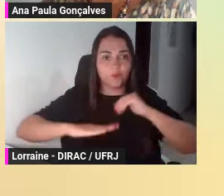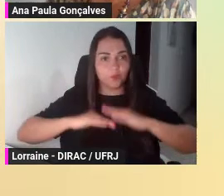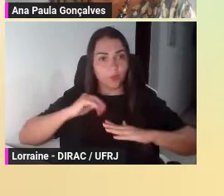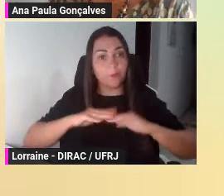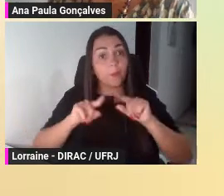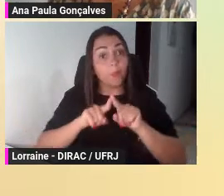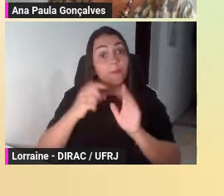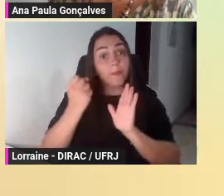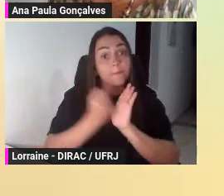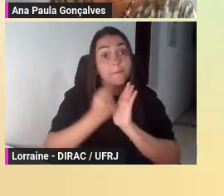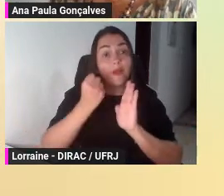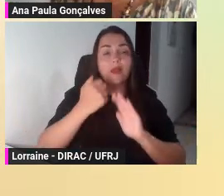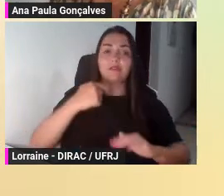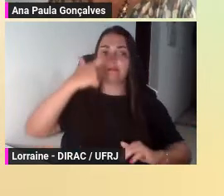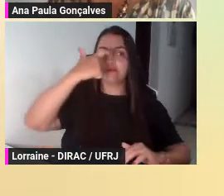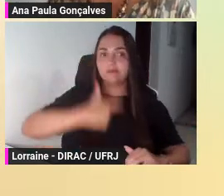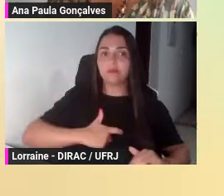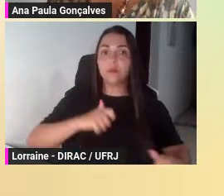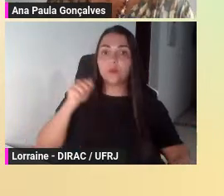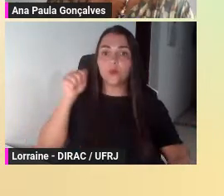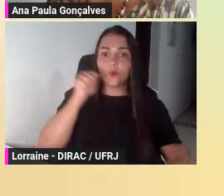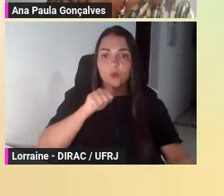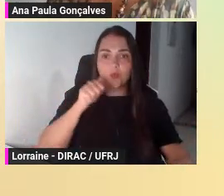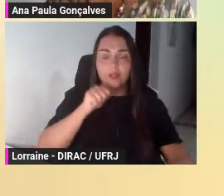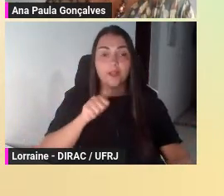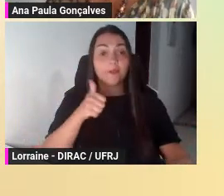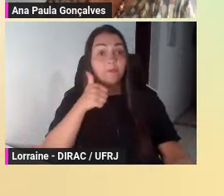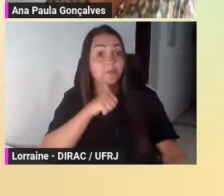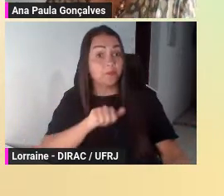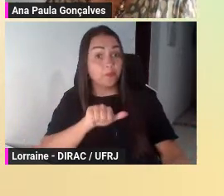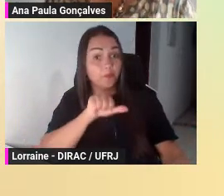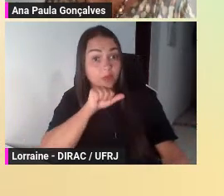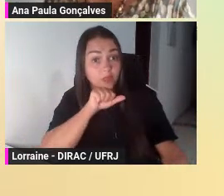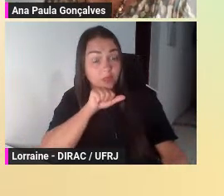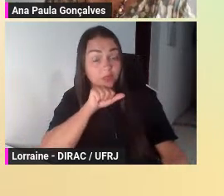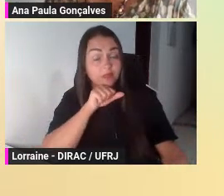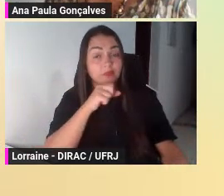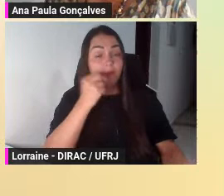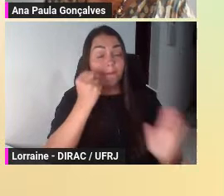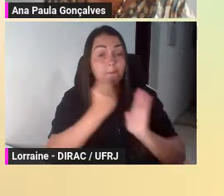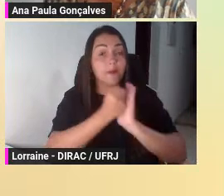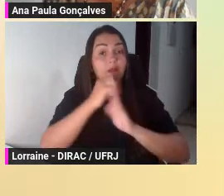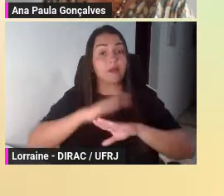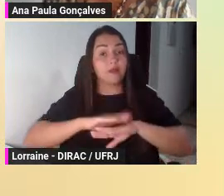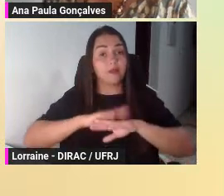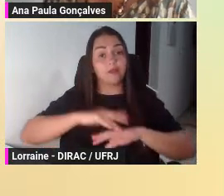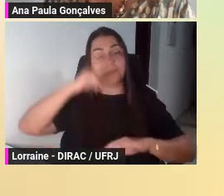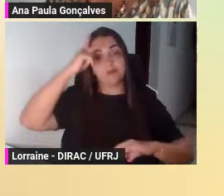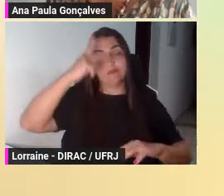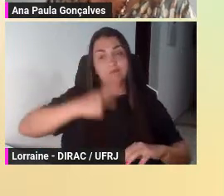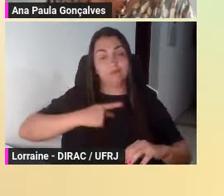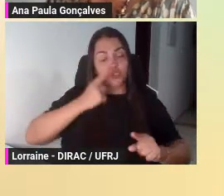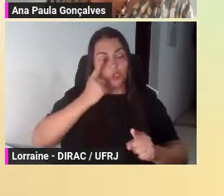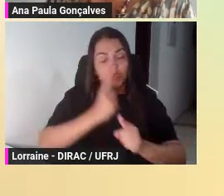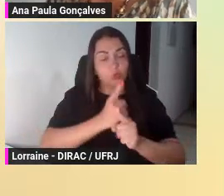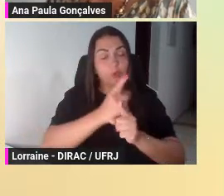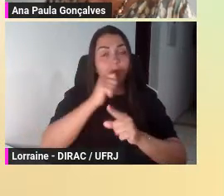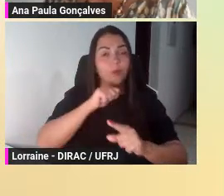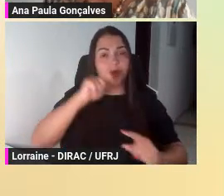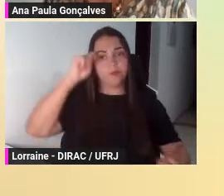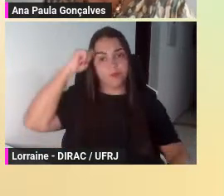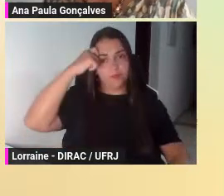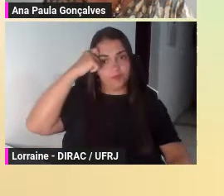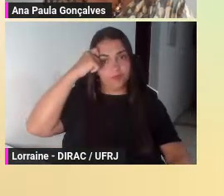minha concepção enquanto mulher, enquanto mãe e na minha descoberta enquanto mulher preta. E a gente vai conversar sobre